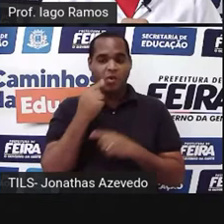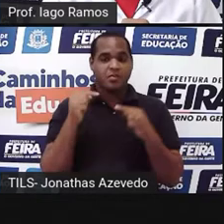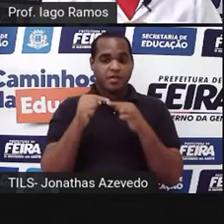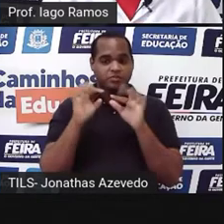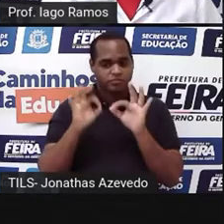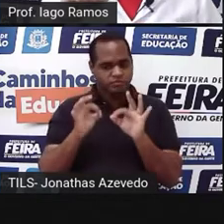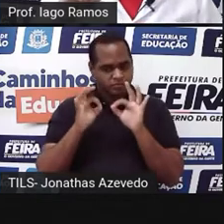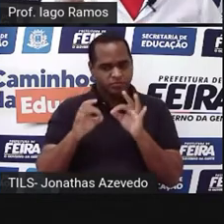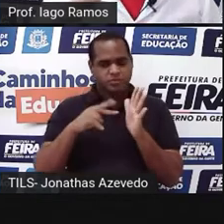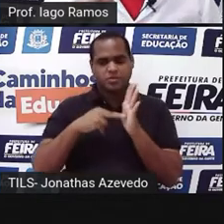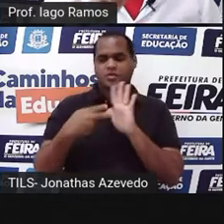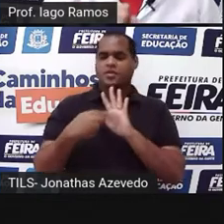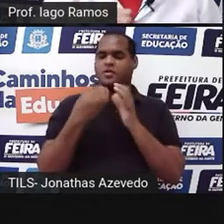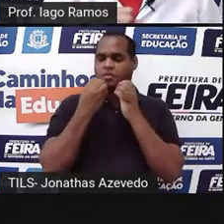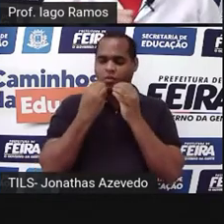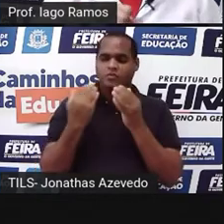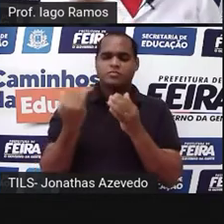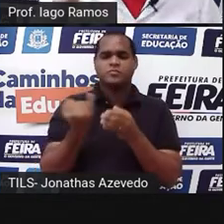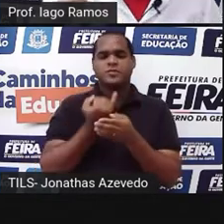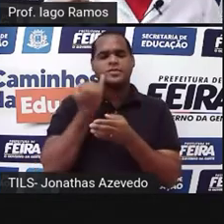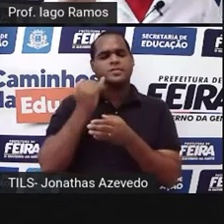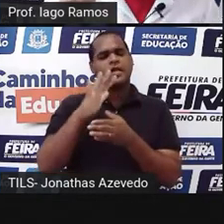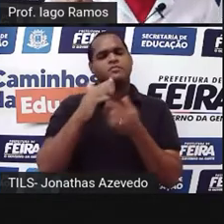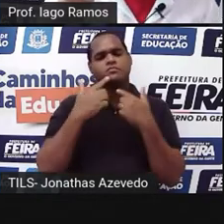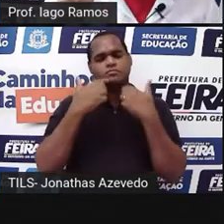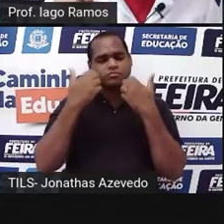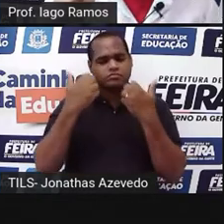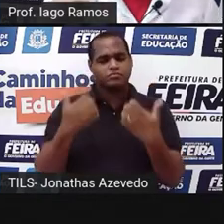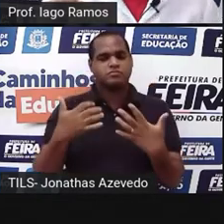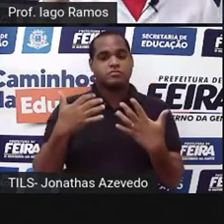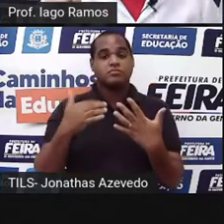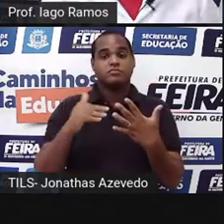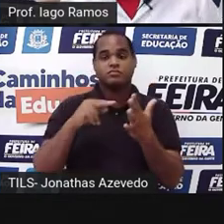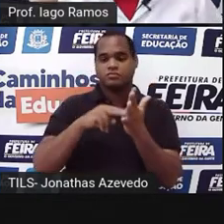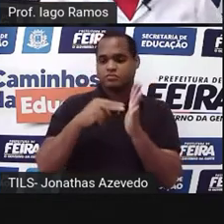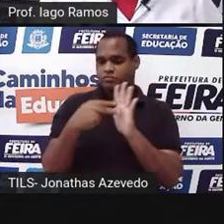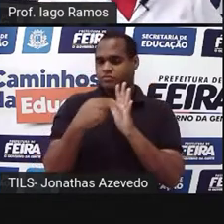esse significado. E deixa eu te dizer uma coisa: esse